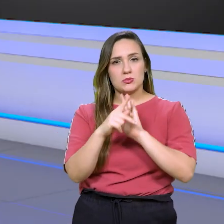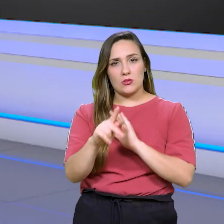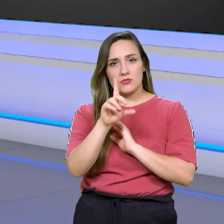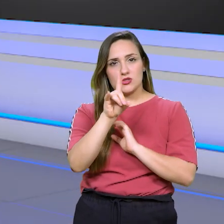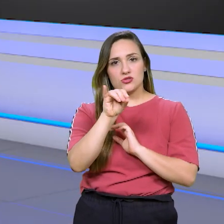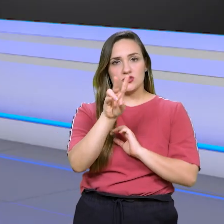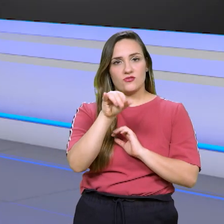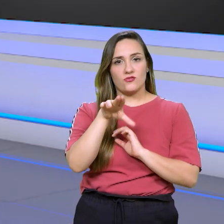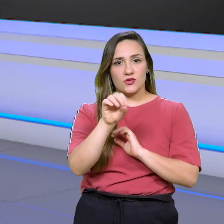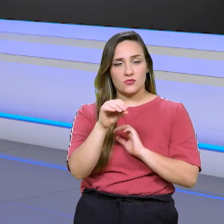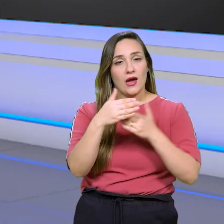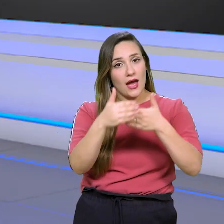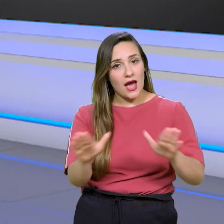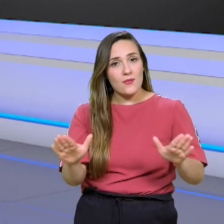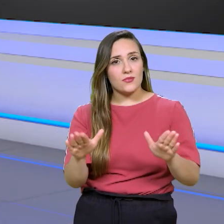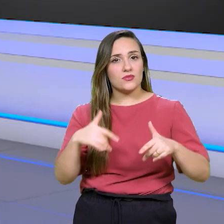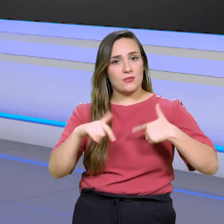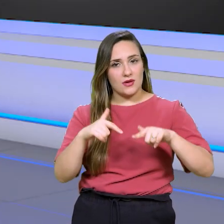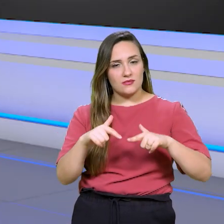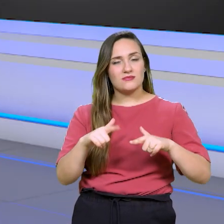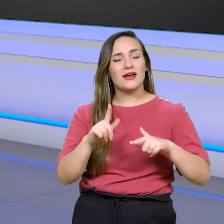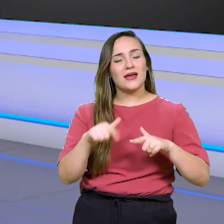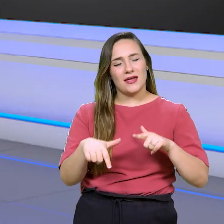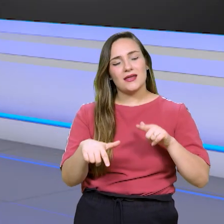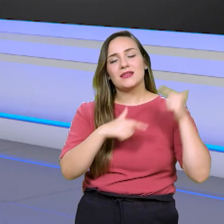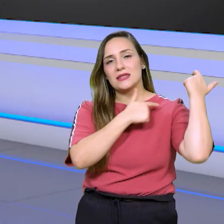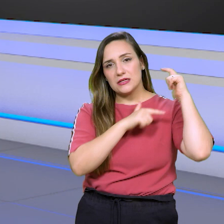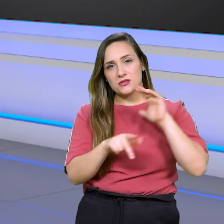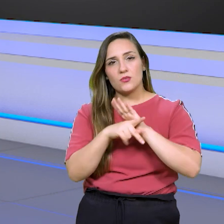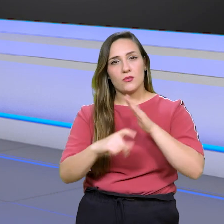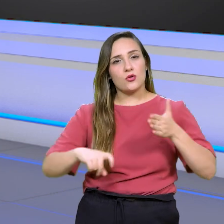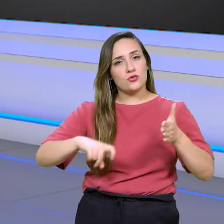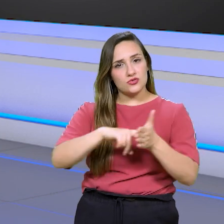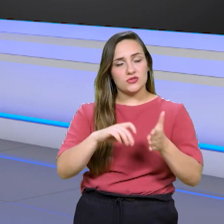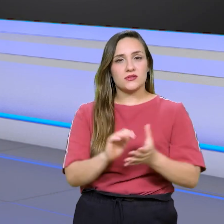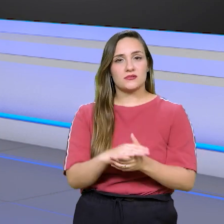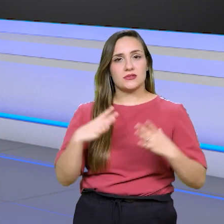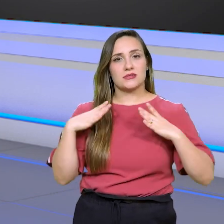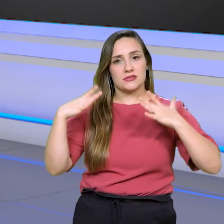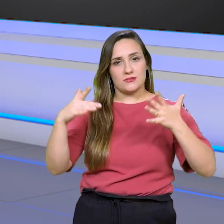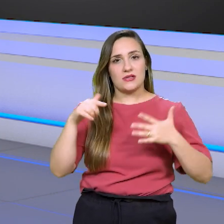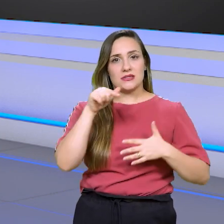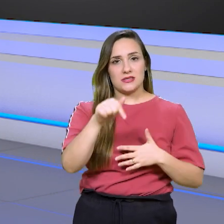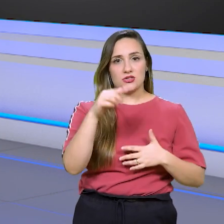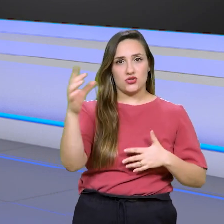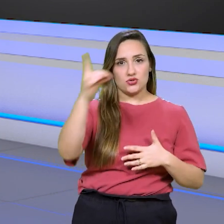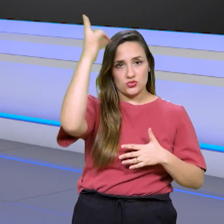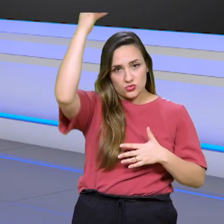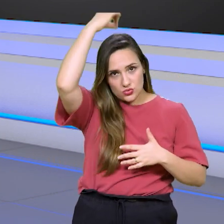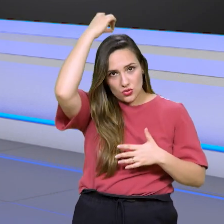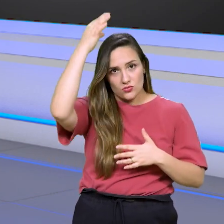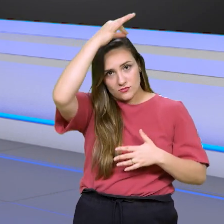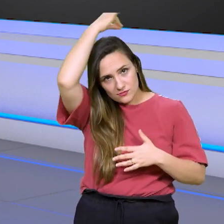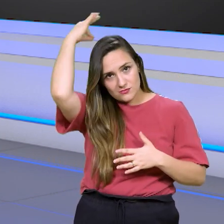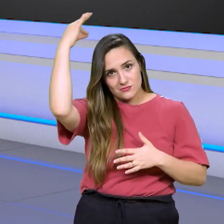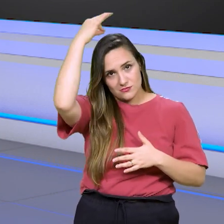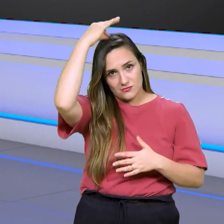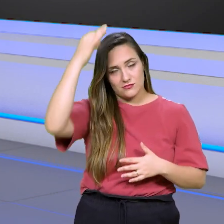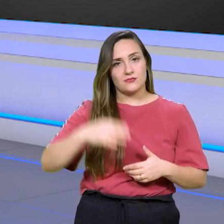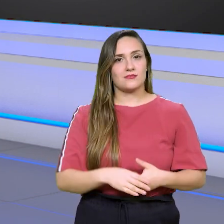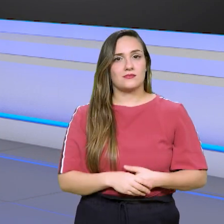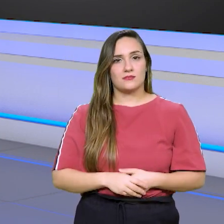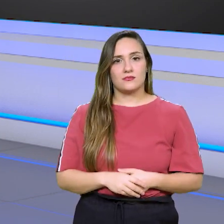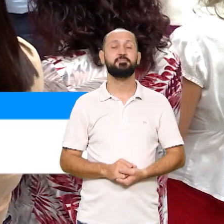Divino abre as atividades no Legislativo Estadual e marca a tradição coxinense, celebrando os 7 dons do